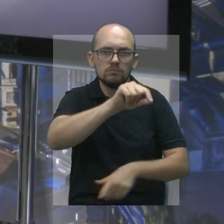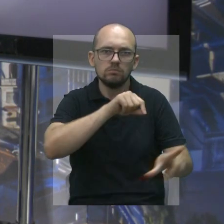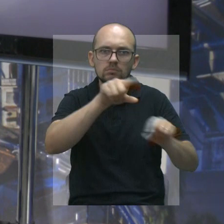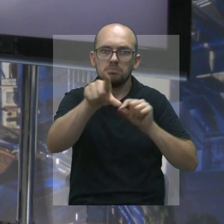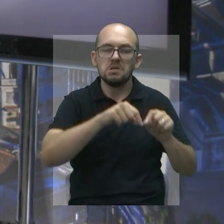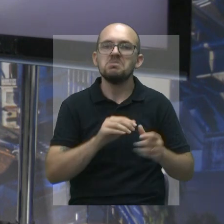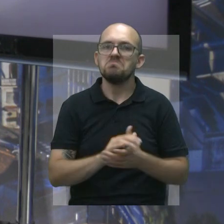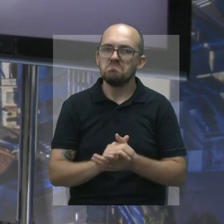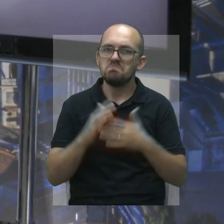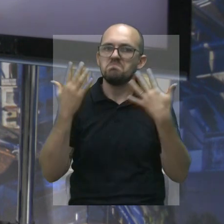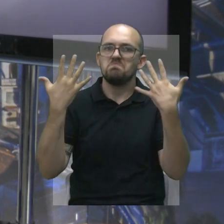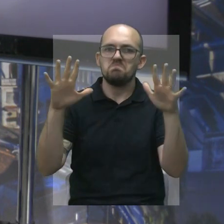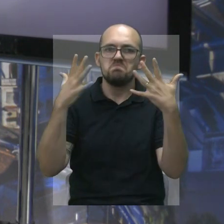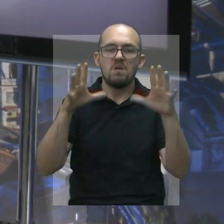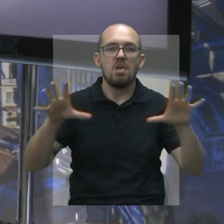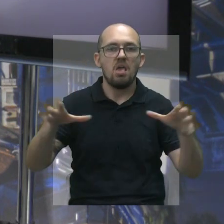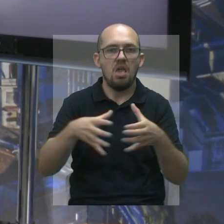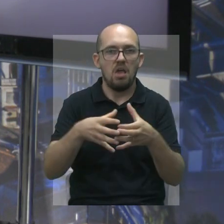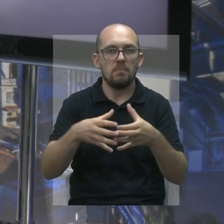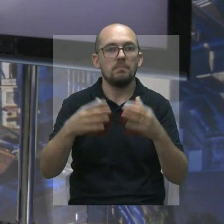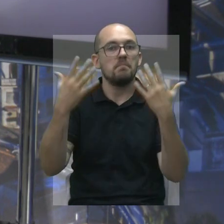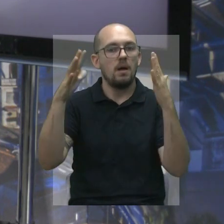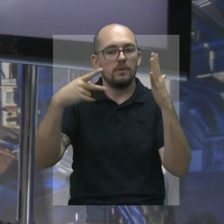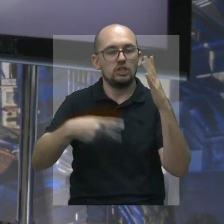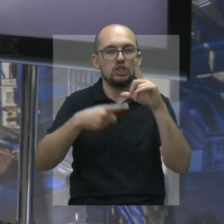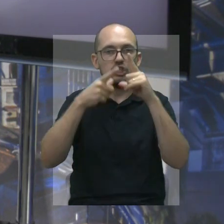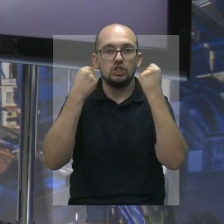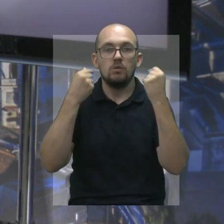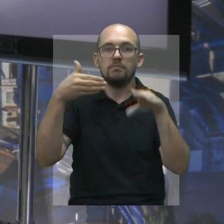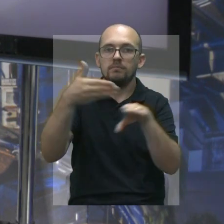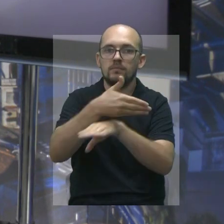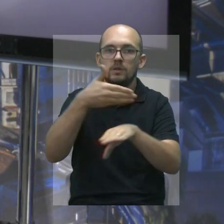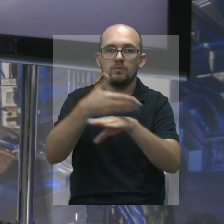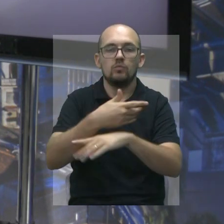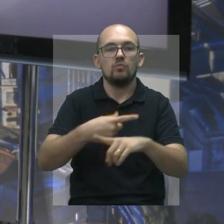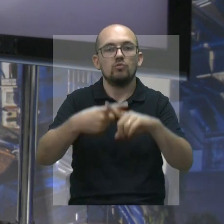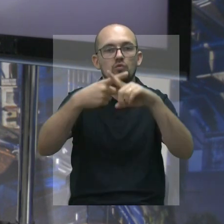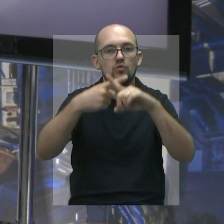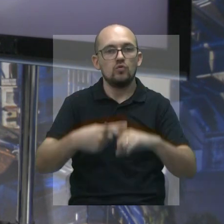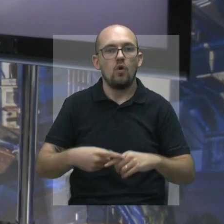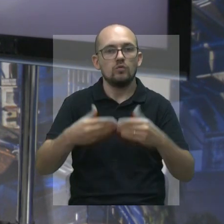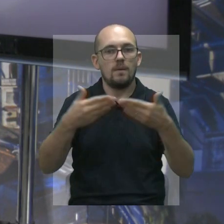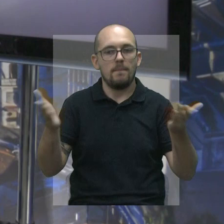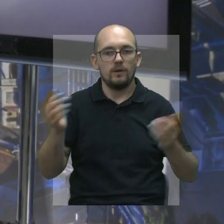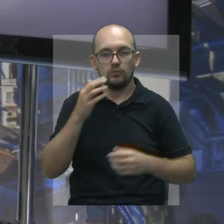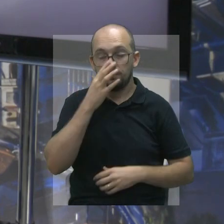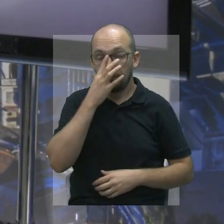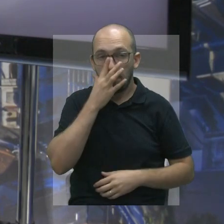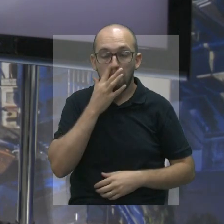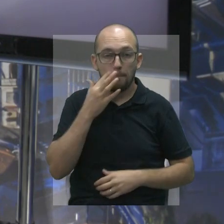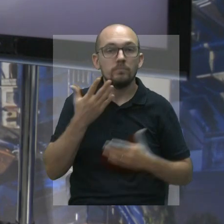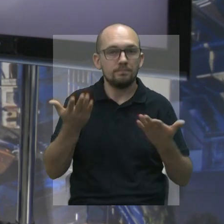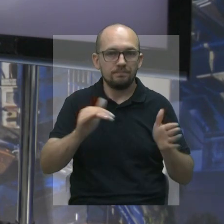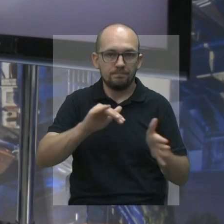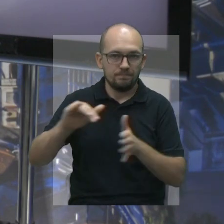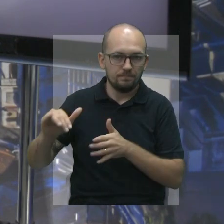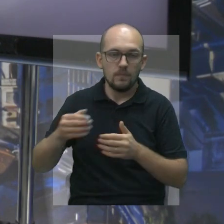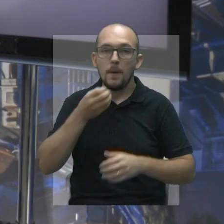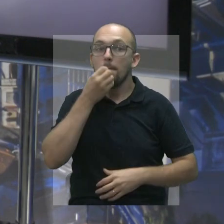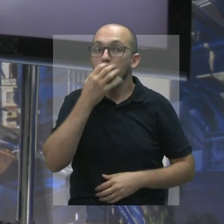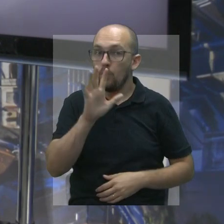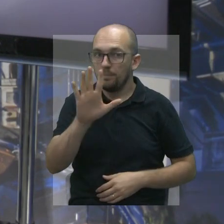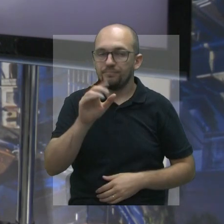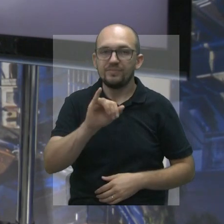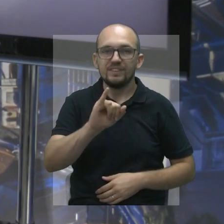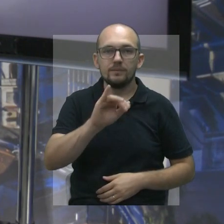nossos parabéns à equipe, aos atletas aqui de Jaú pela participação nos Jogos Abertos. Bom, segundo a estimativa do